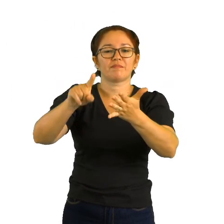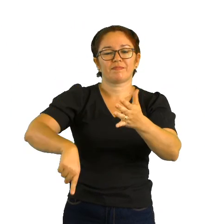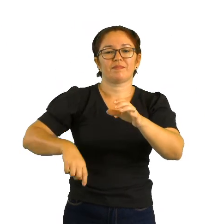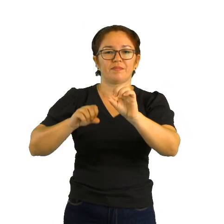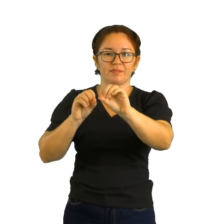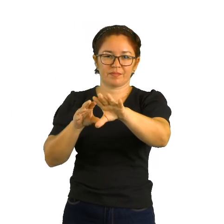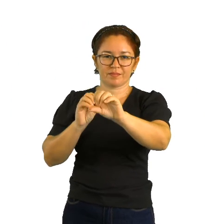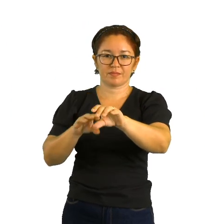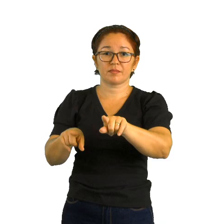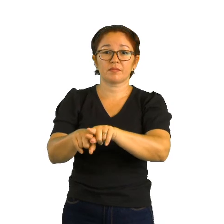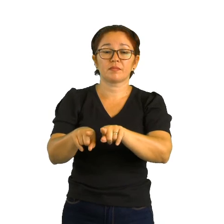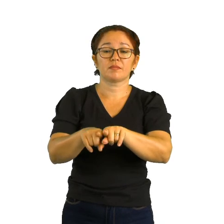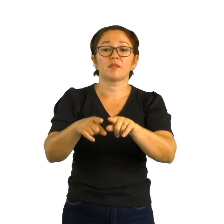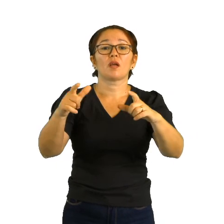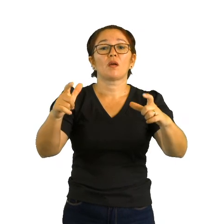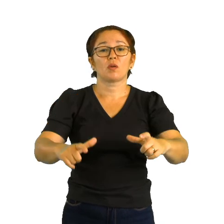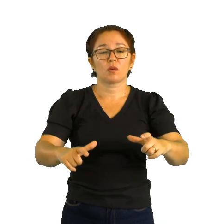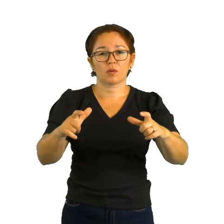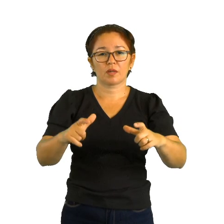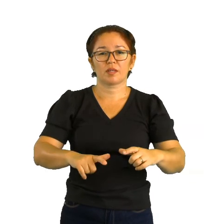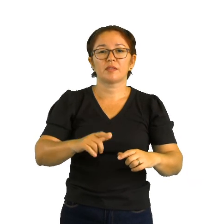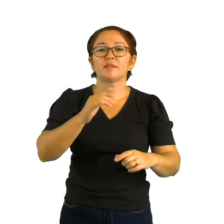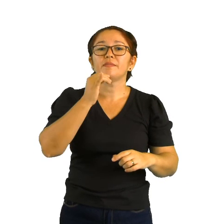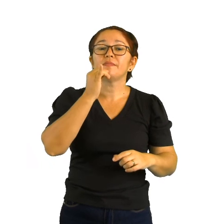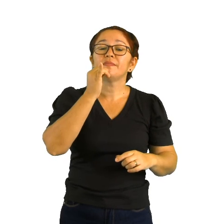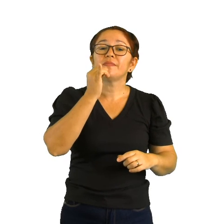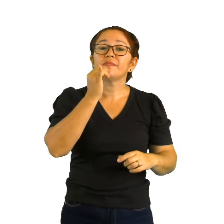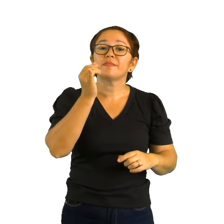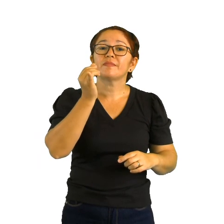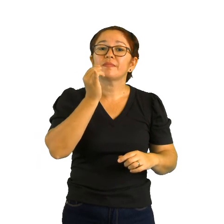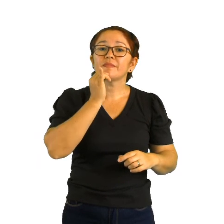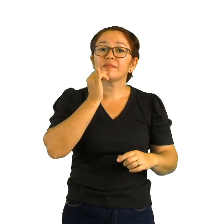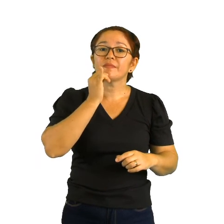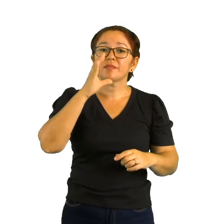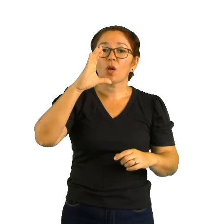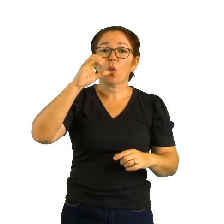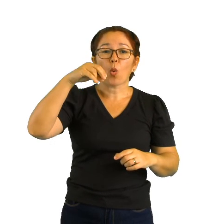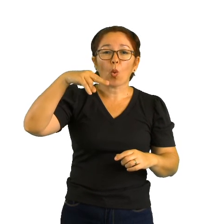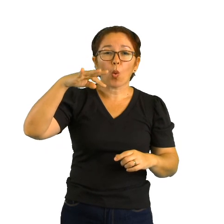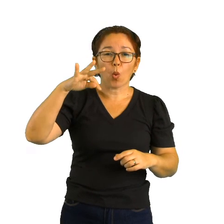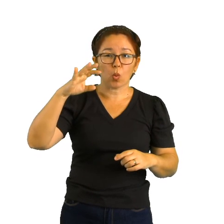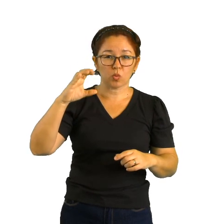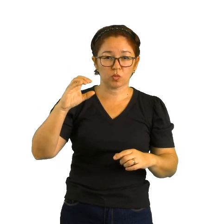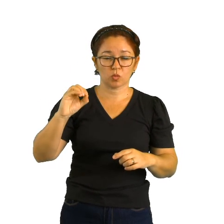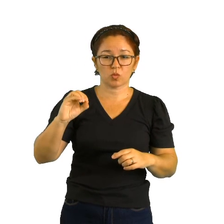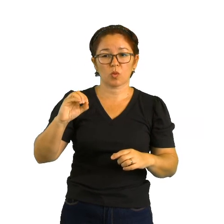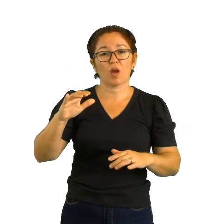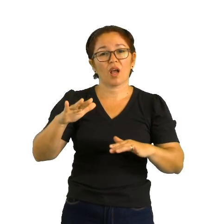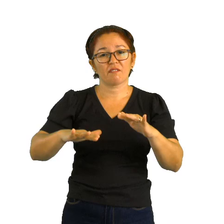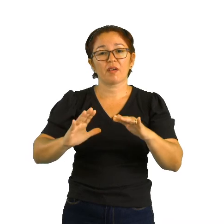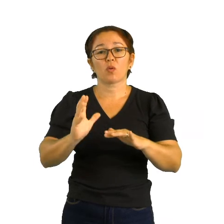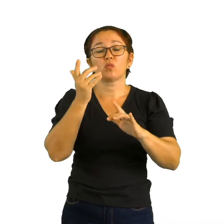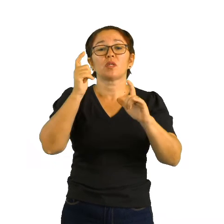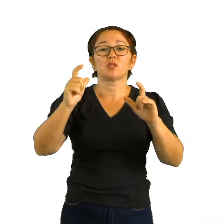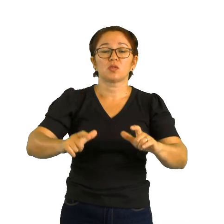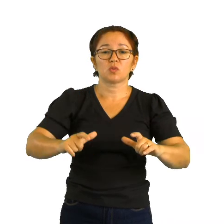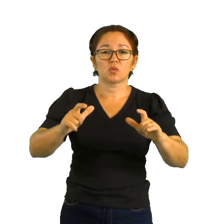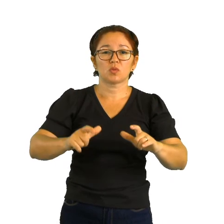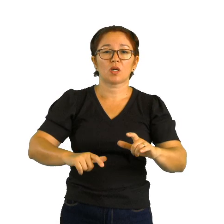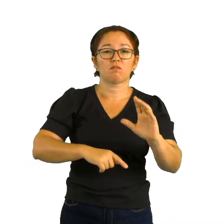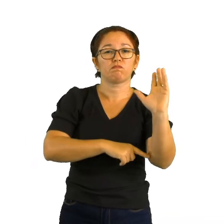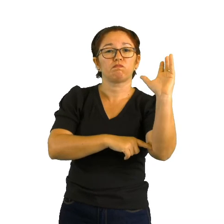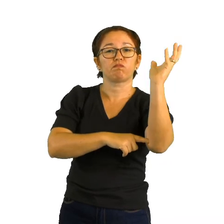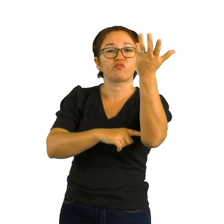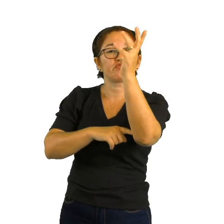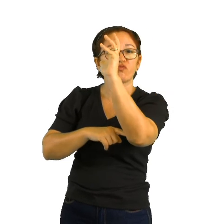lugar. Os principais cenários dos contos de fadas são as florestas, os bosques, os castelos, os